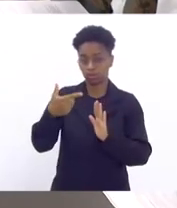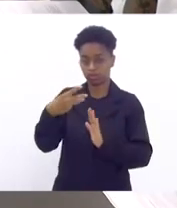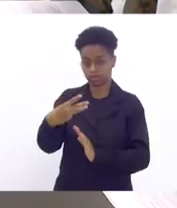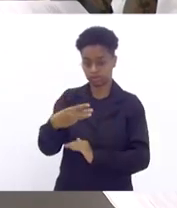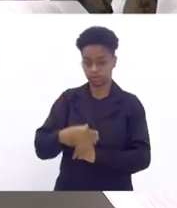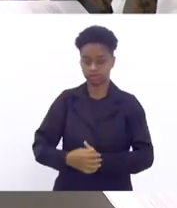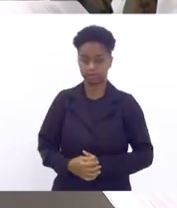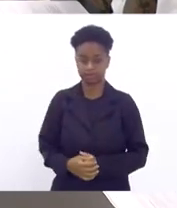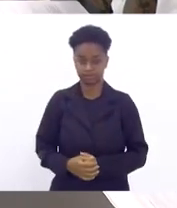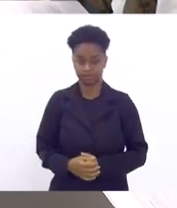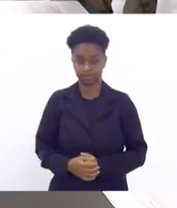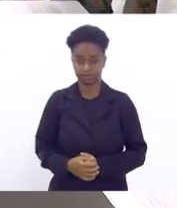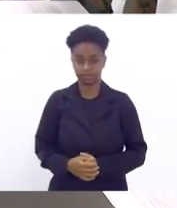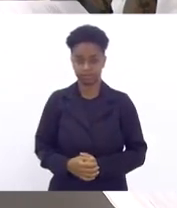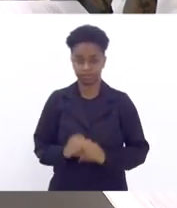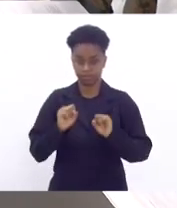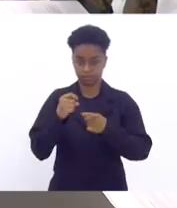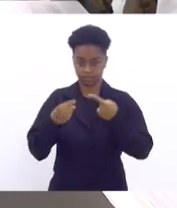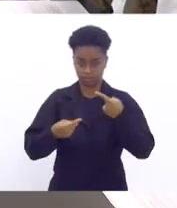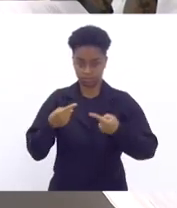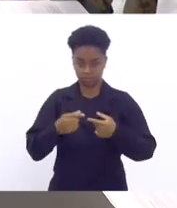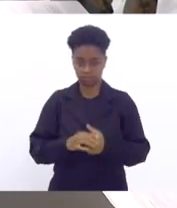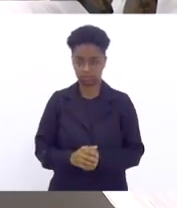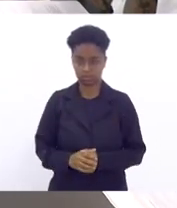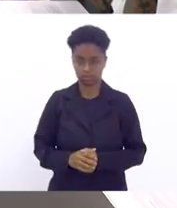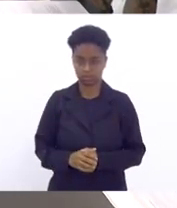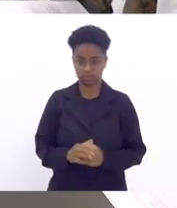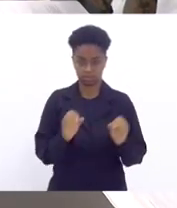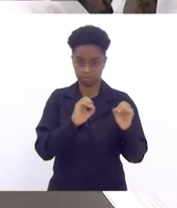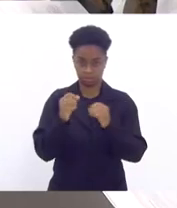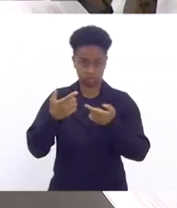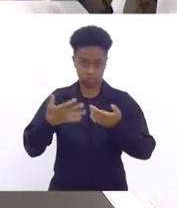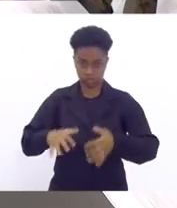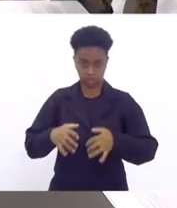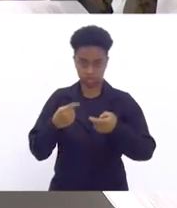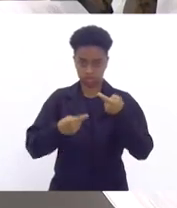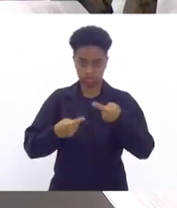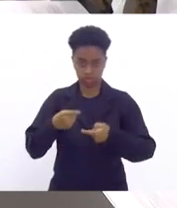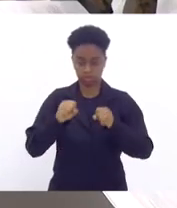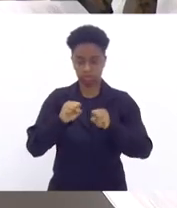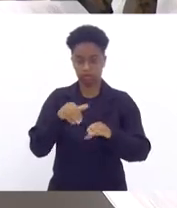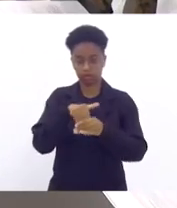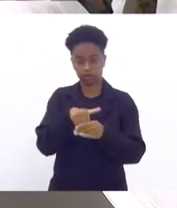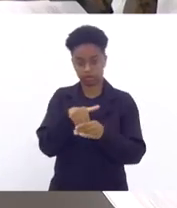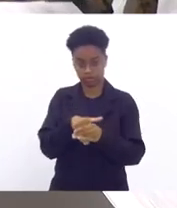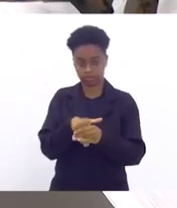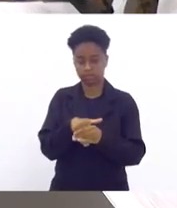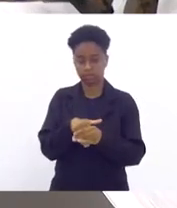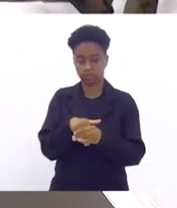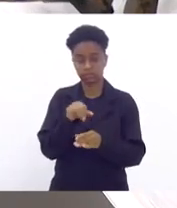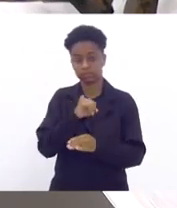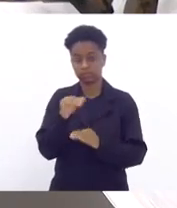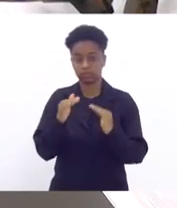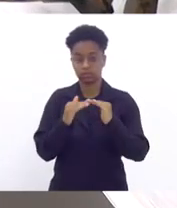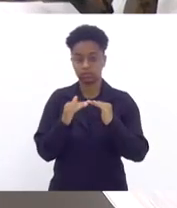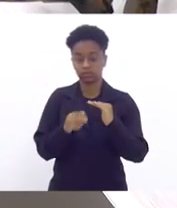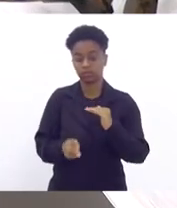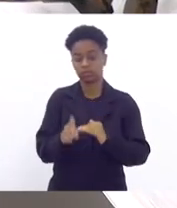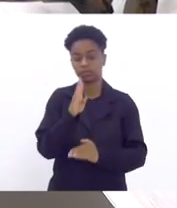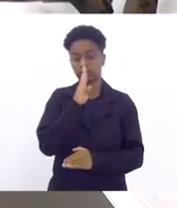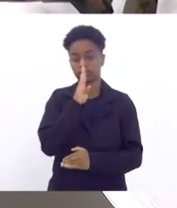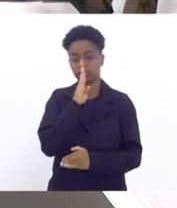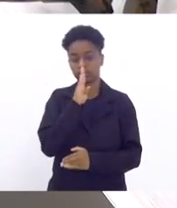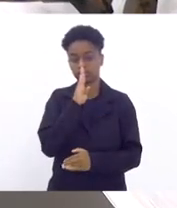três em discussão não haver Quem Queira discutir em votação senhores que aprovam